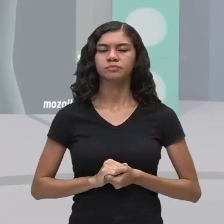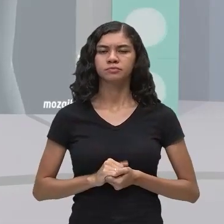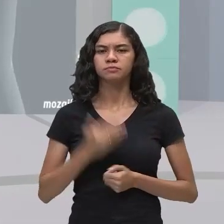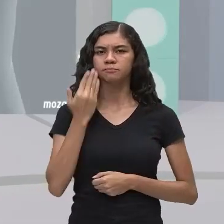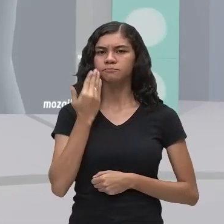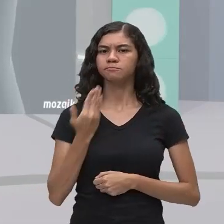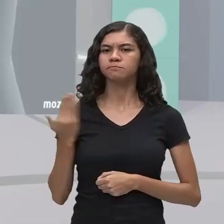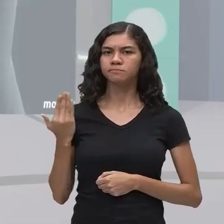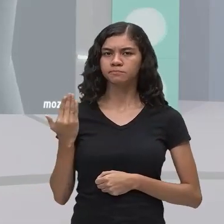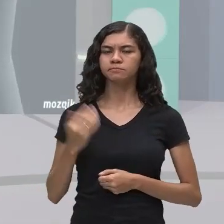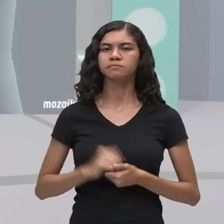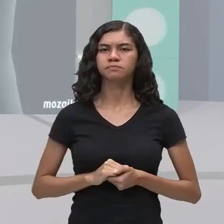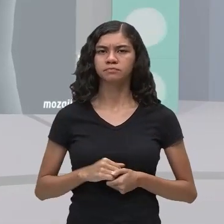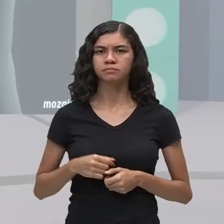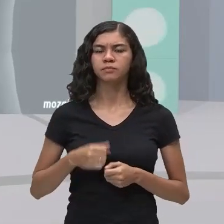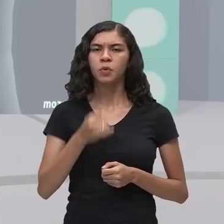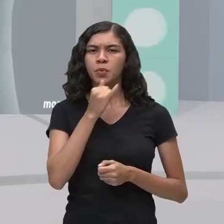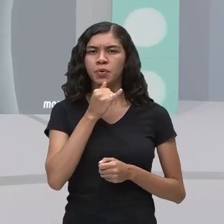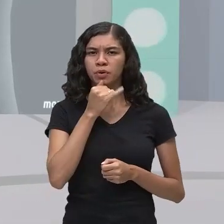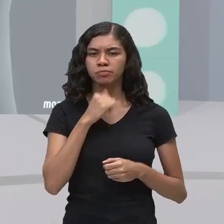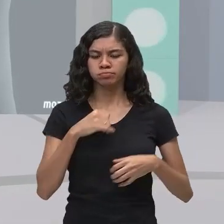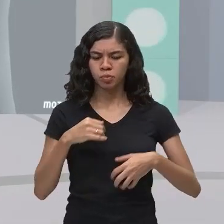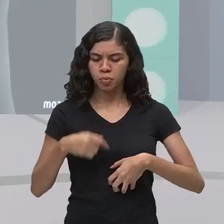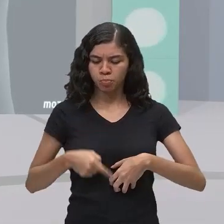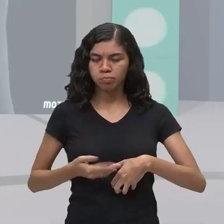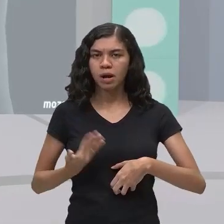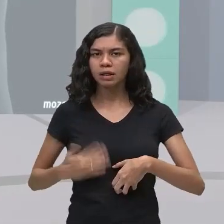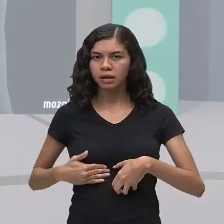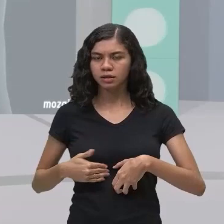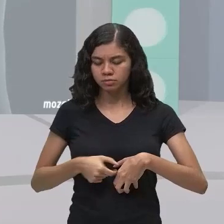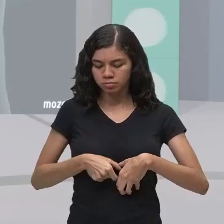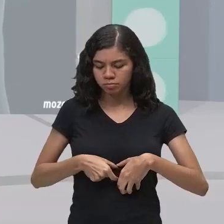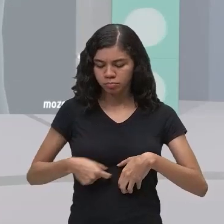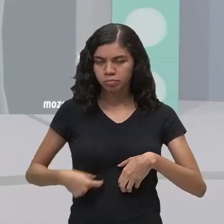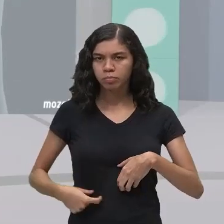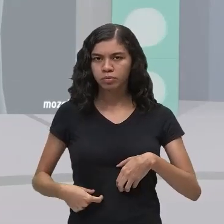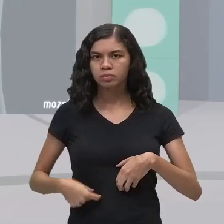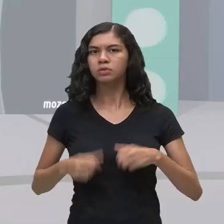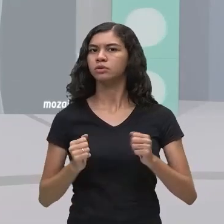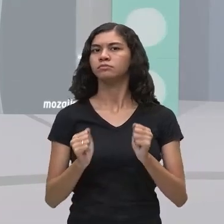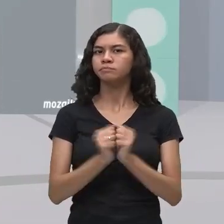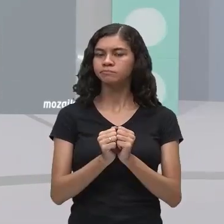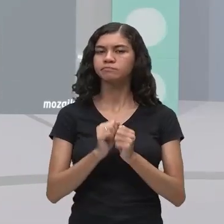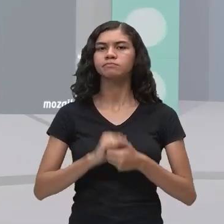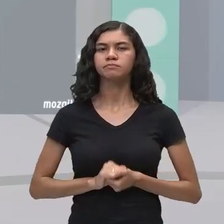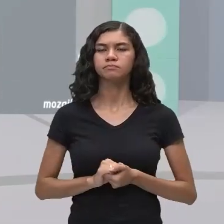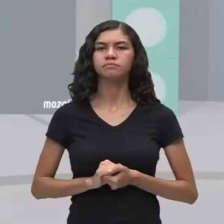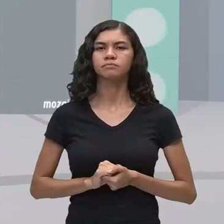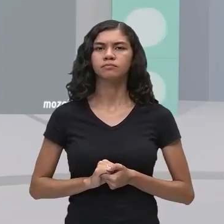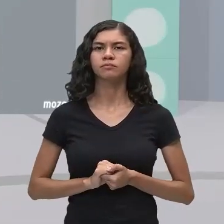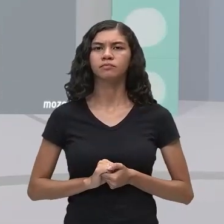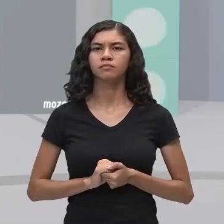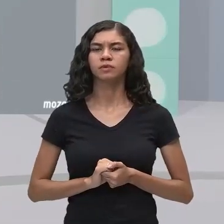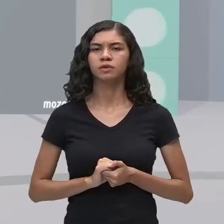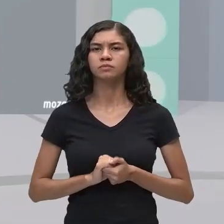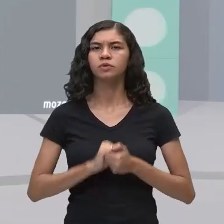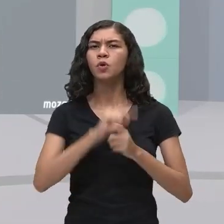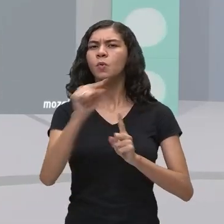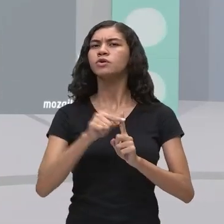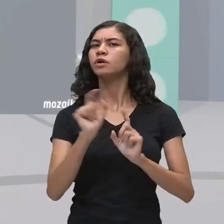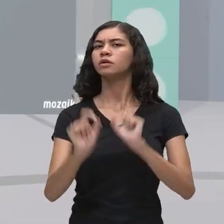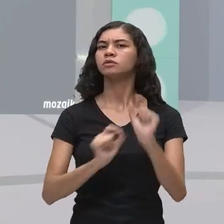está localizado aí atrás do estômago, entre o duodeno e o baço. E a sua função endócrina